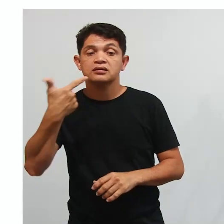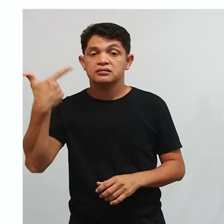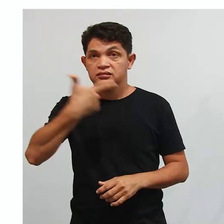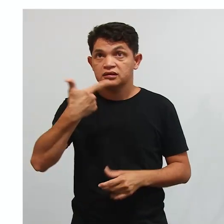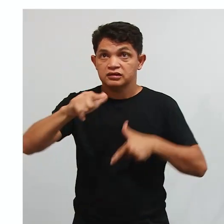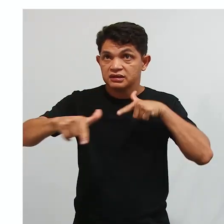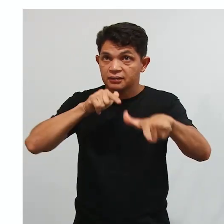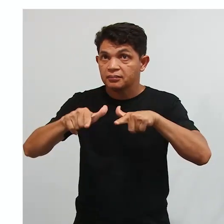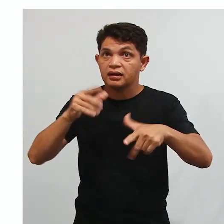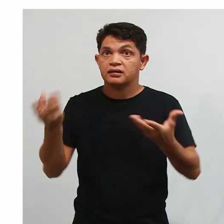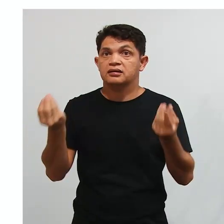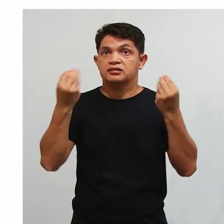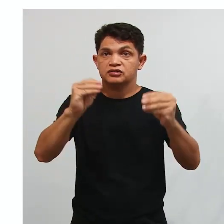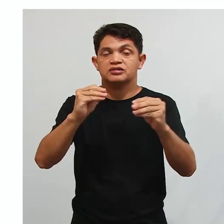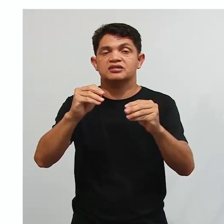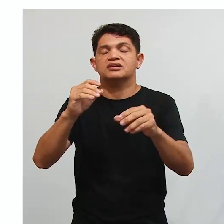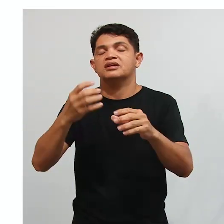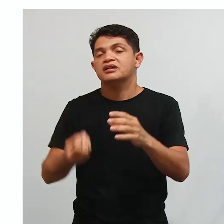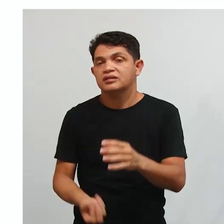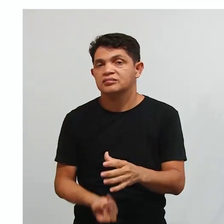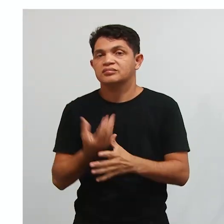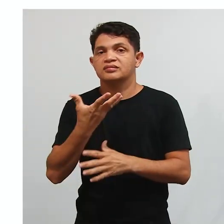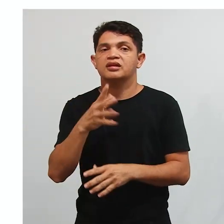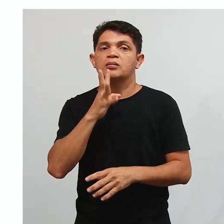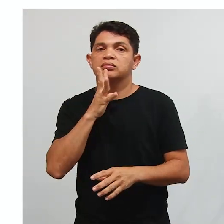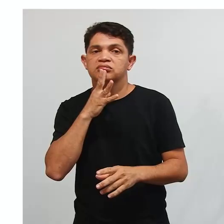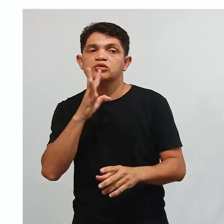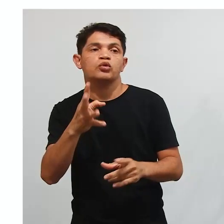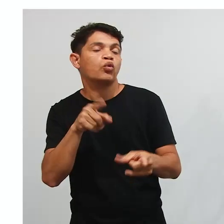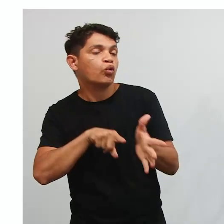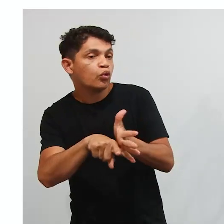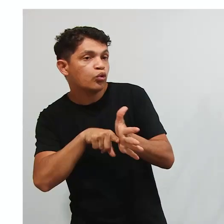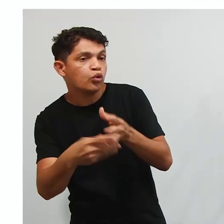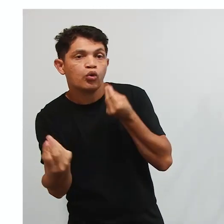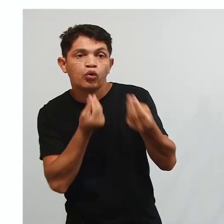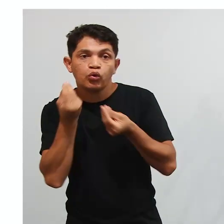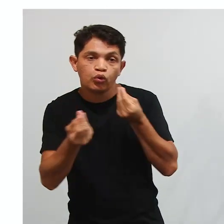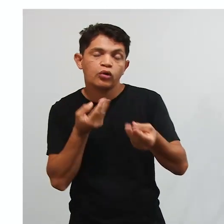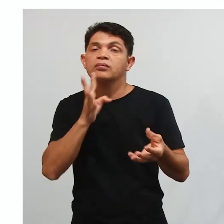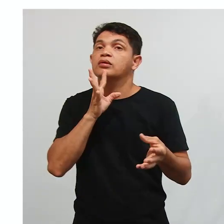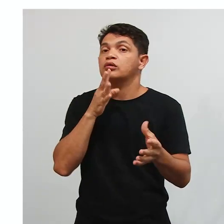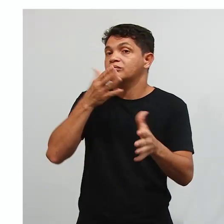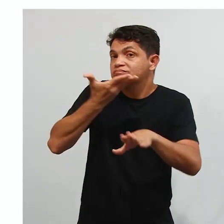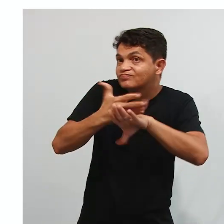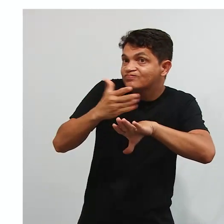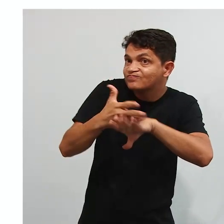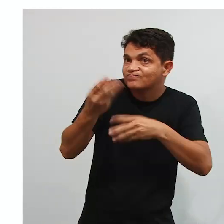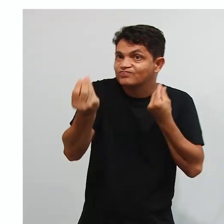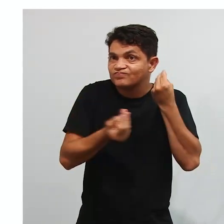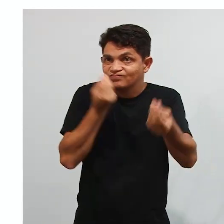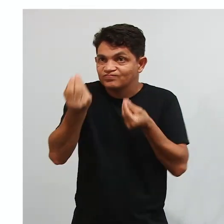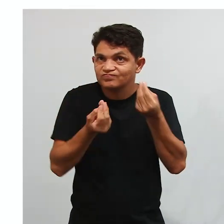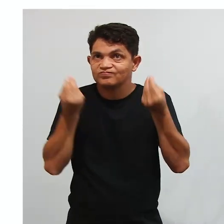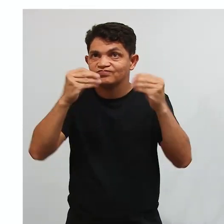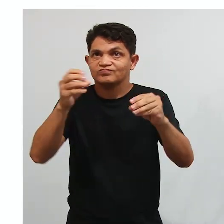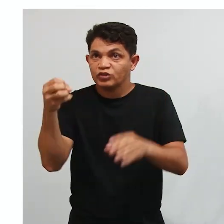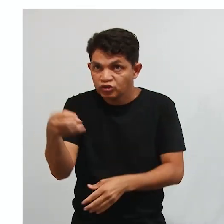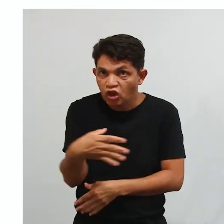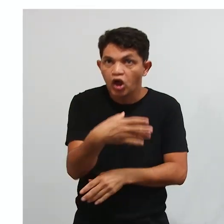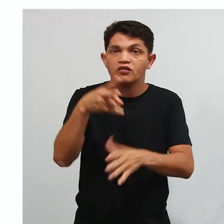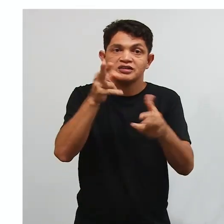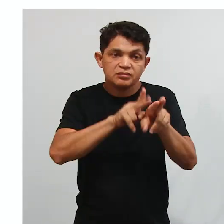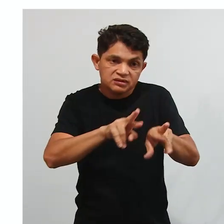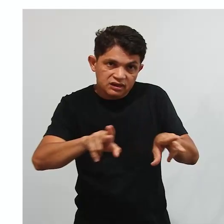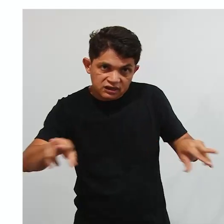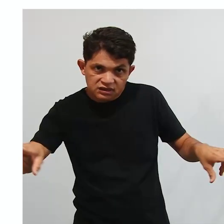que é um trabalho sistemático que utiliza conhecimentos da pesquisa ou experiência prática com vistas à produção de novos